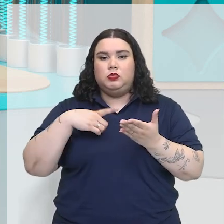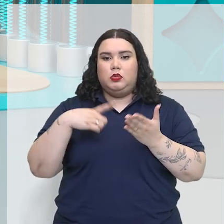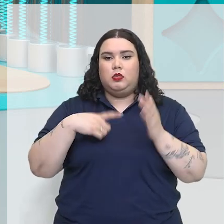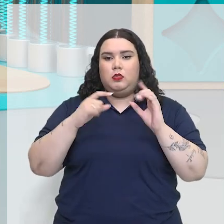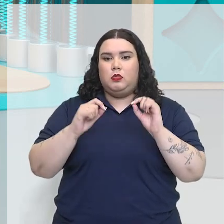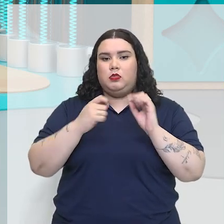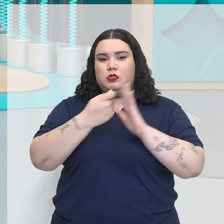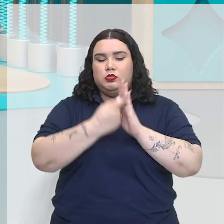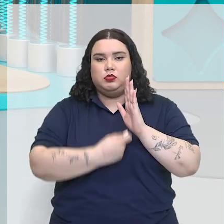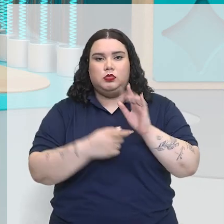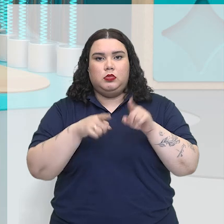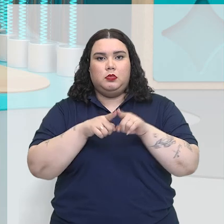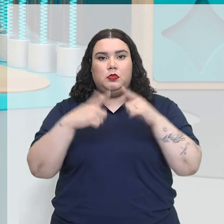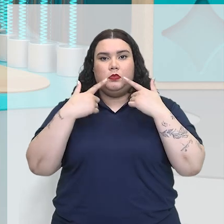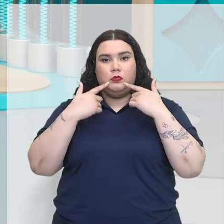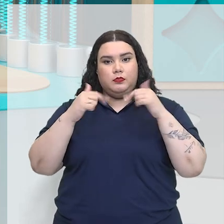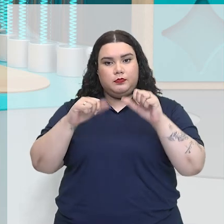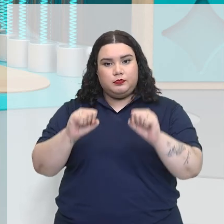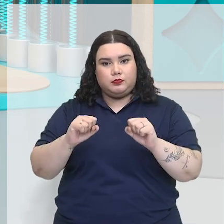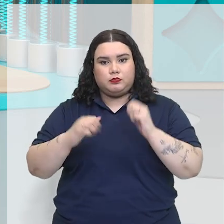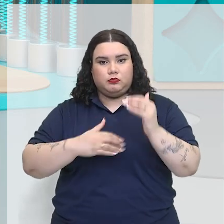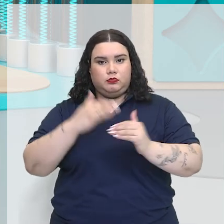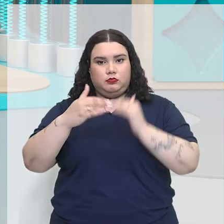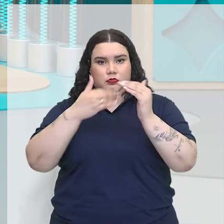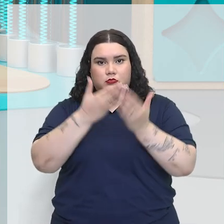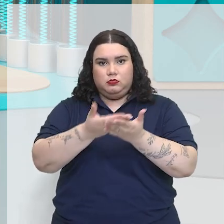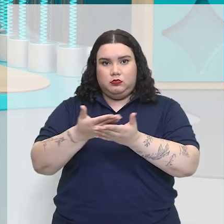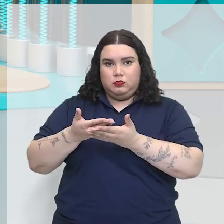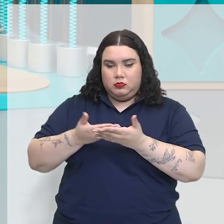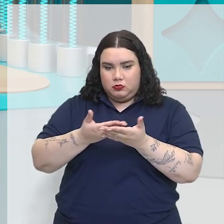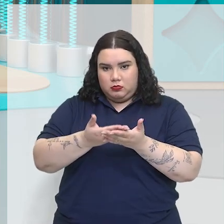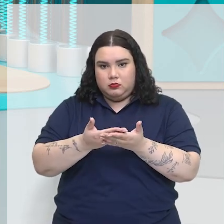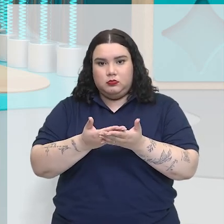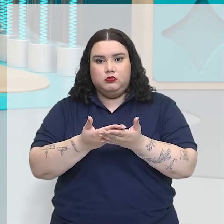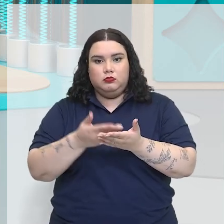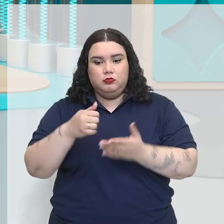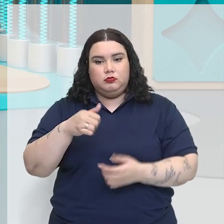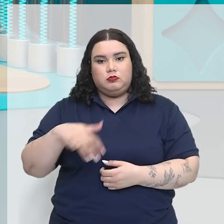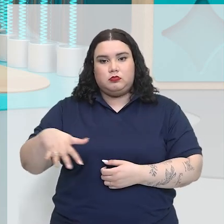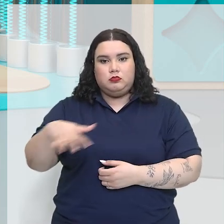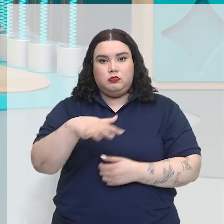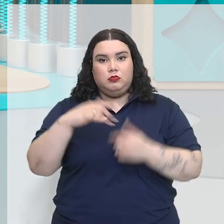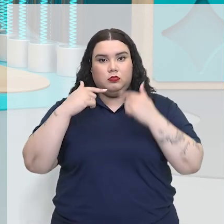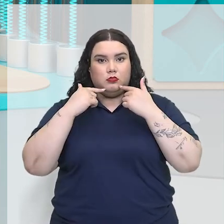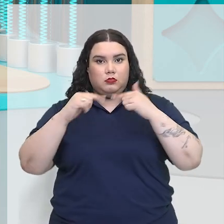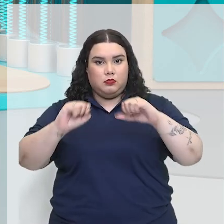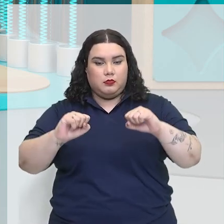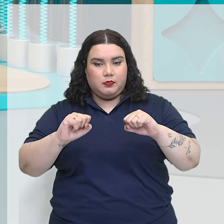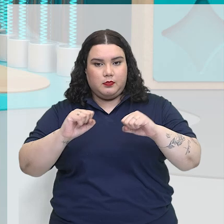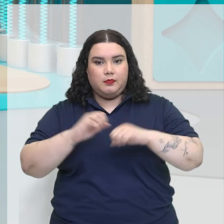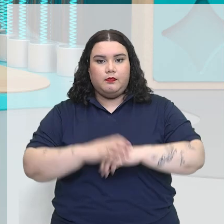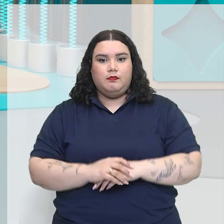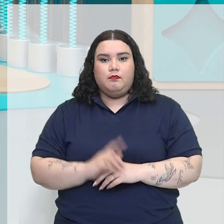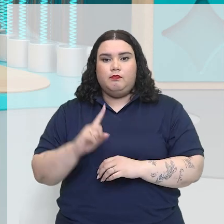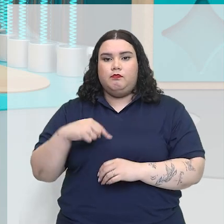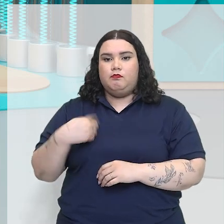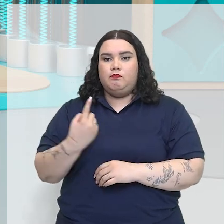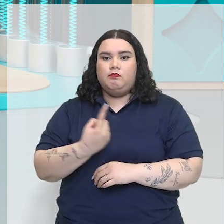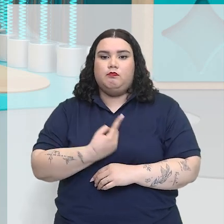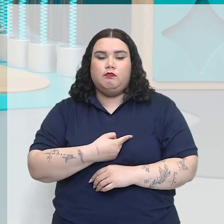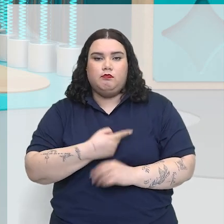discursivos, linguísticos, né, a evolução dos estudos da área da linguística, nós